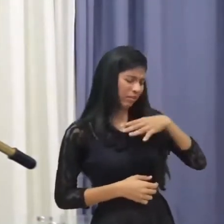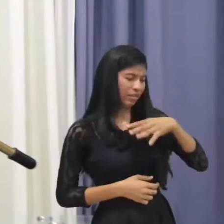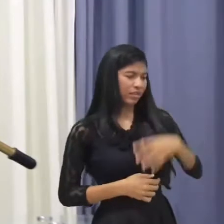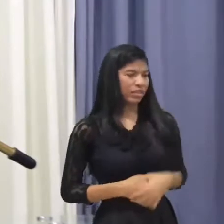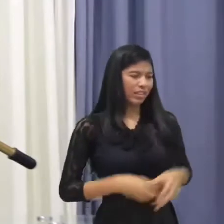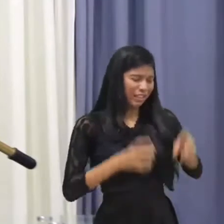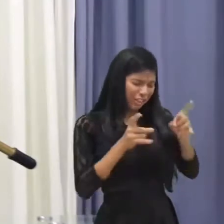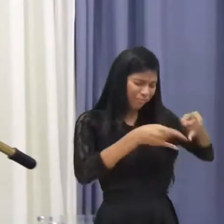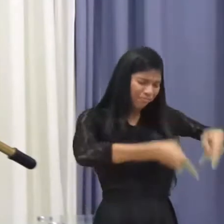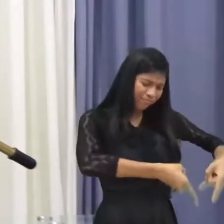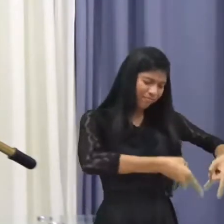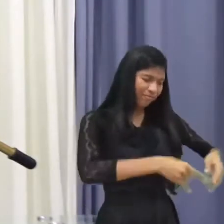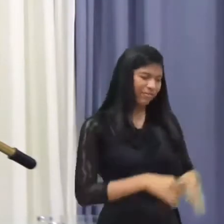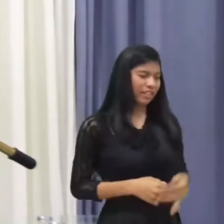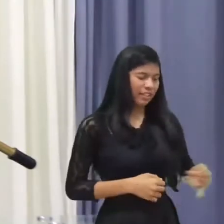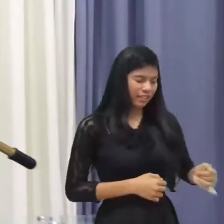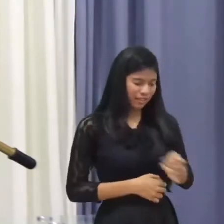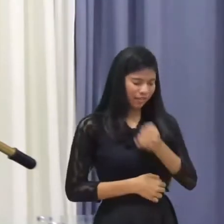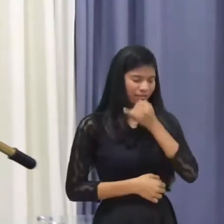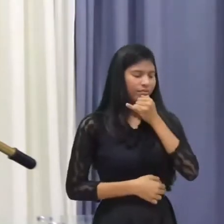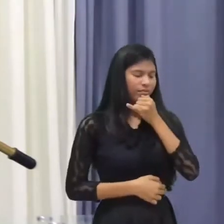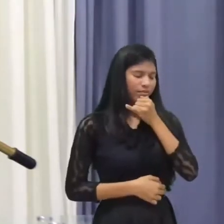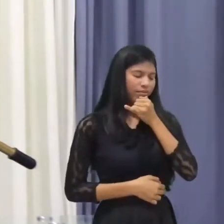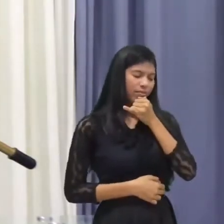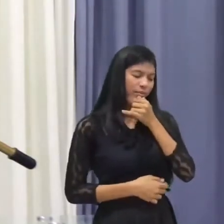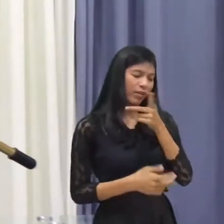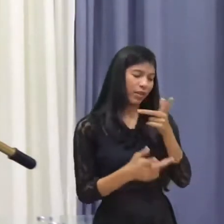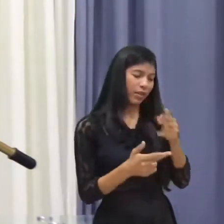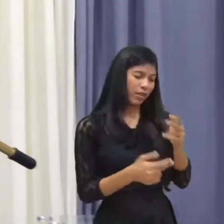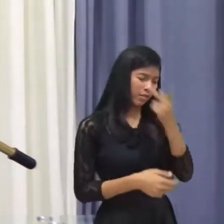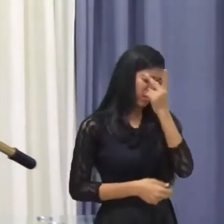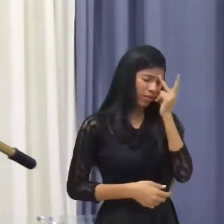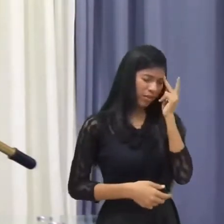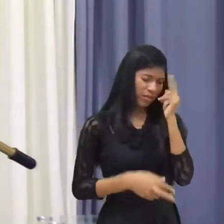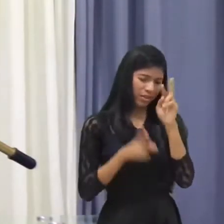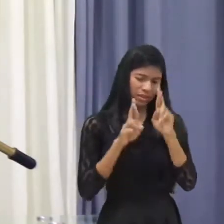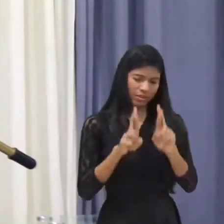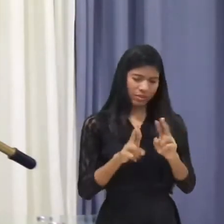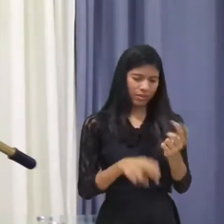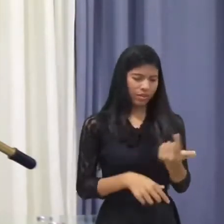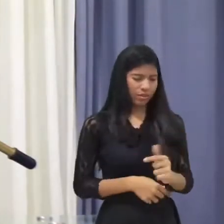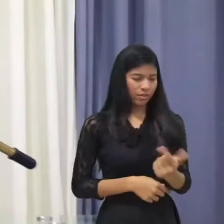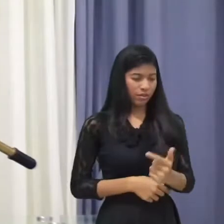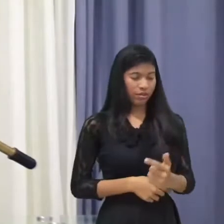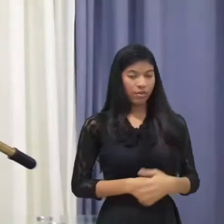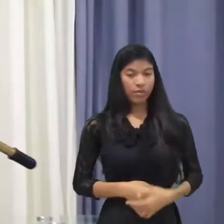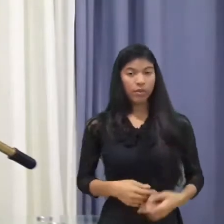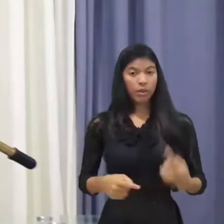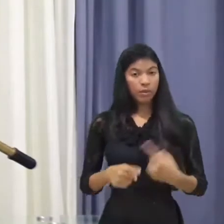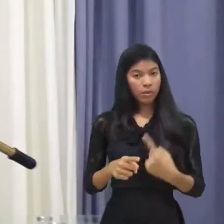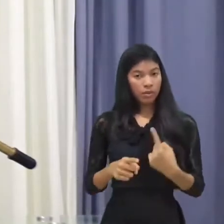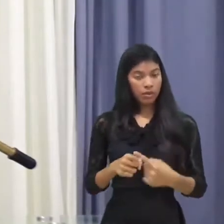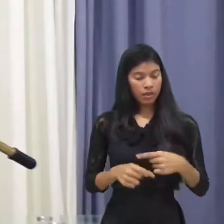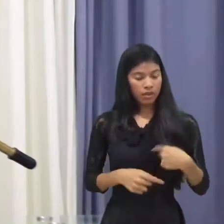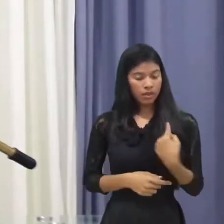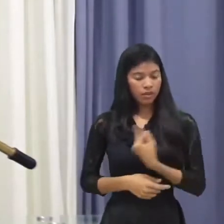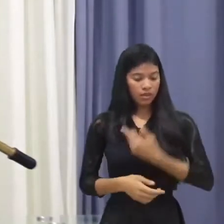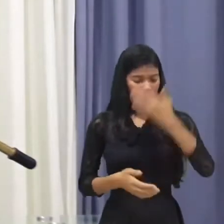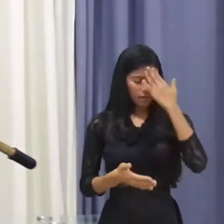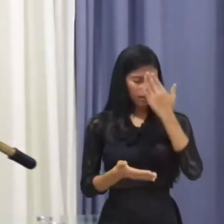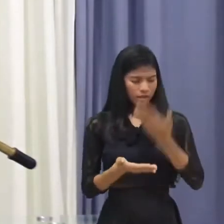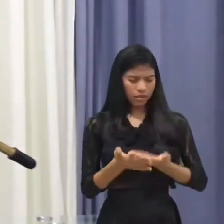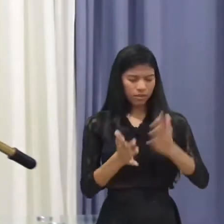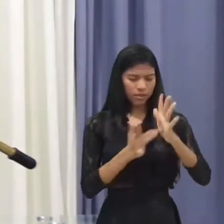não vos entristecerdes como os demais que não têm esperança. Pois se cremos que Jesus morreu e